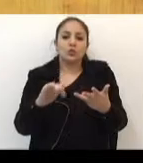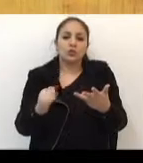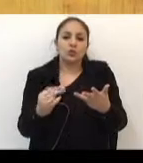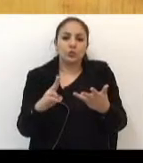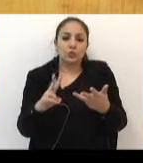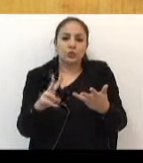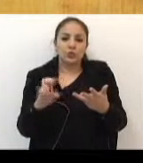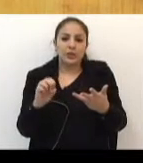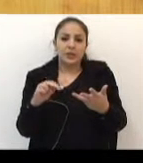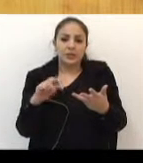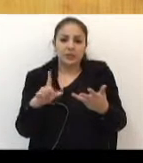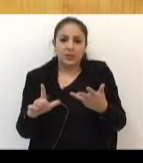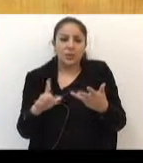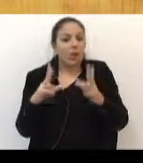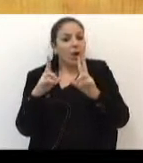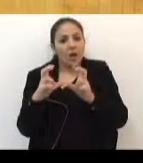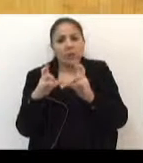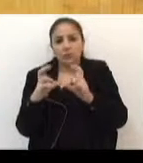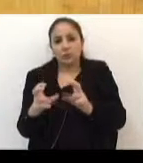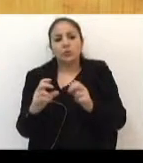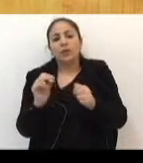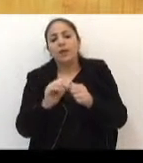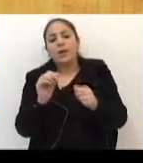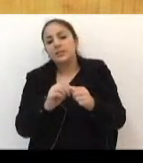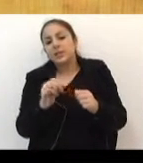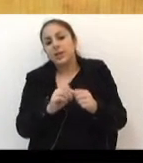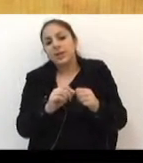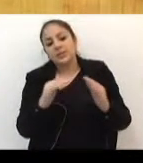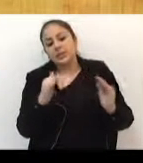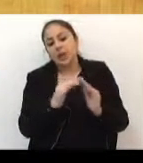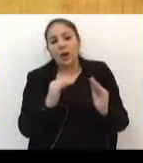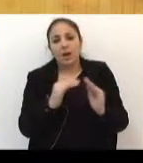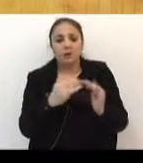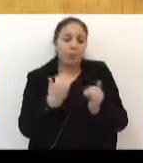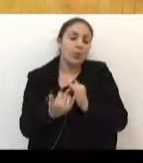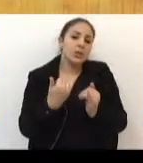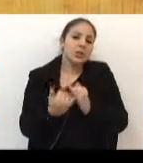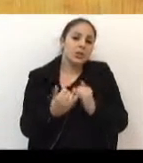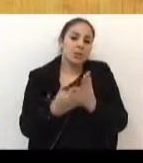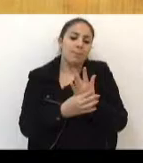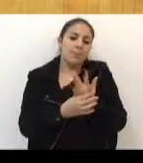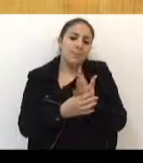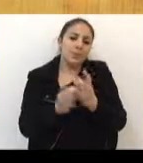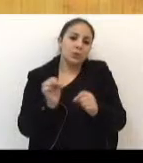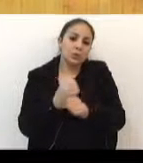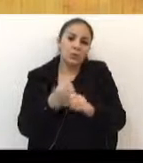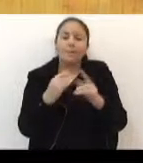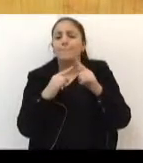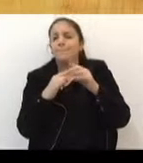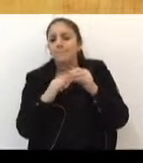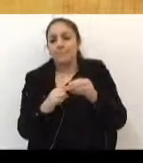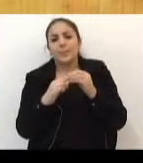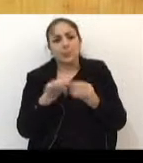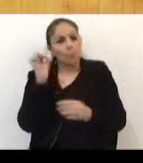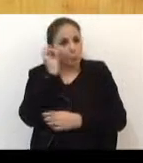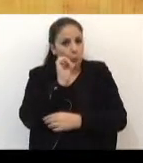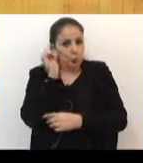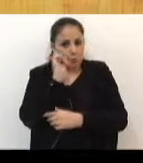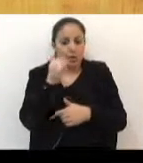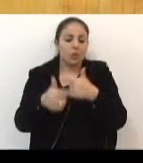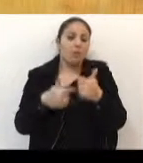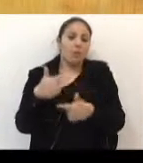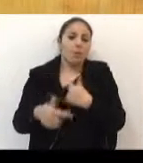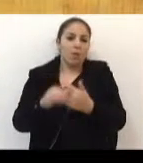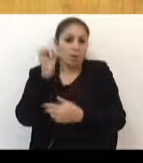vem com toda a parte de afazeres domésticos. A mão de obra, principalmente da mulher, por mais que